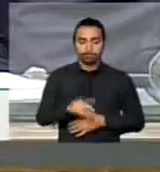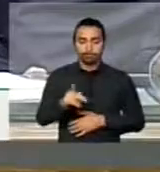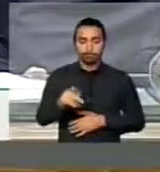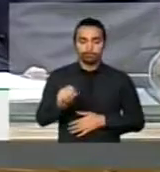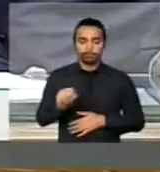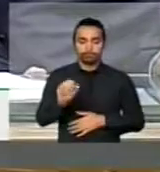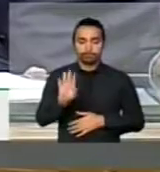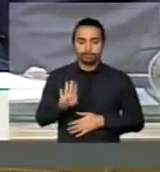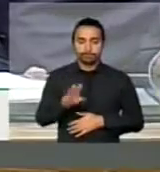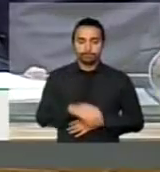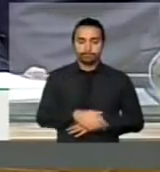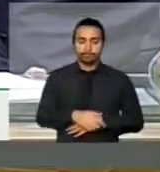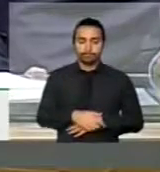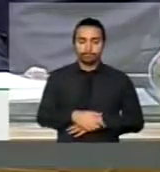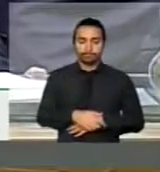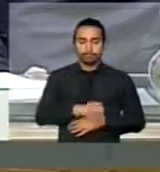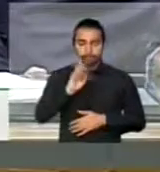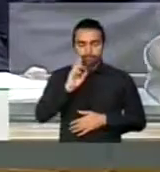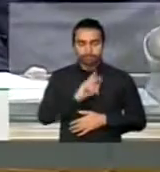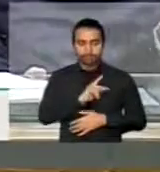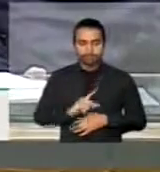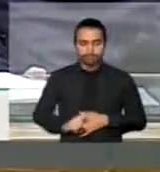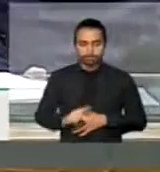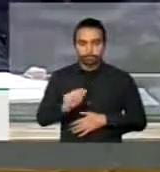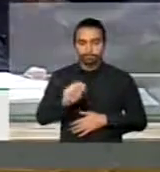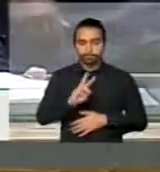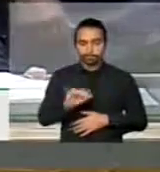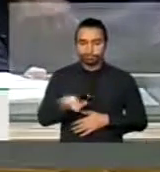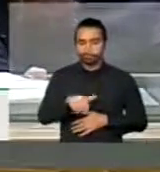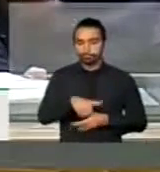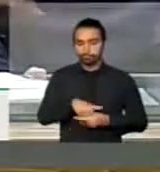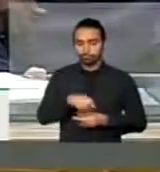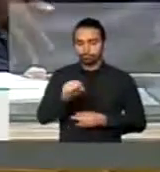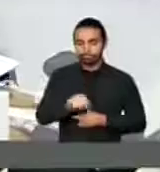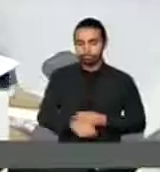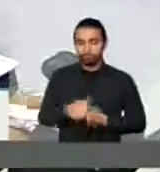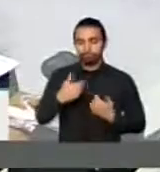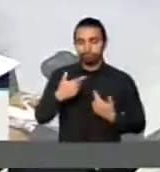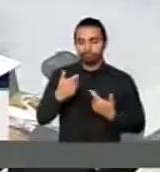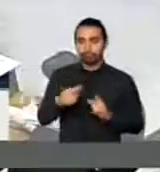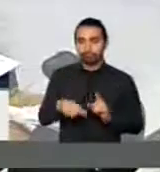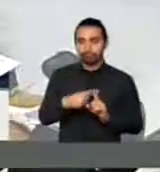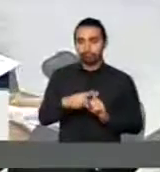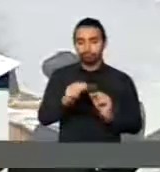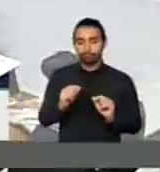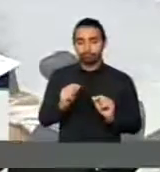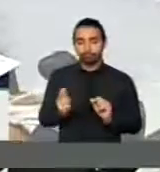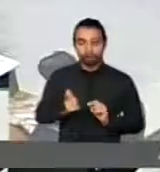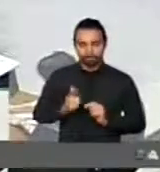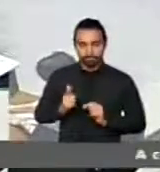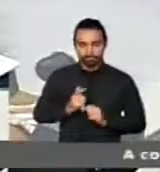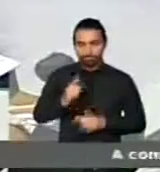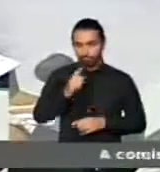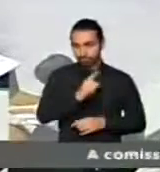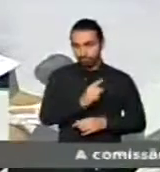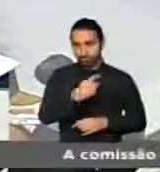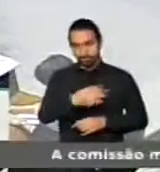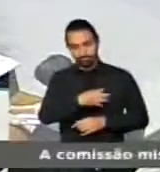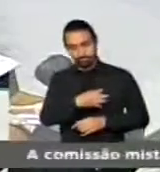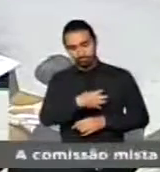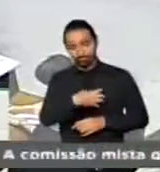PSB. Senhor presidente, o PSB vai voltar sim. Quero acrescentar, nós temos na Bahia a